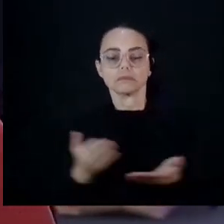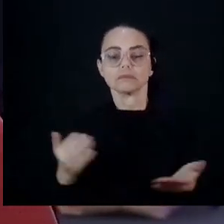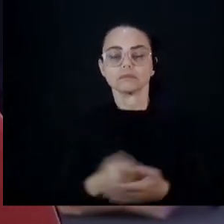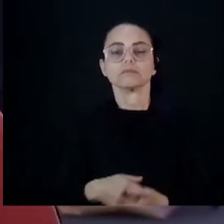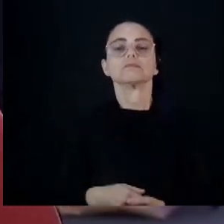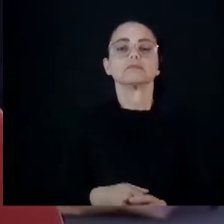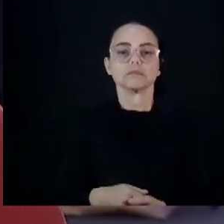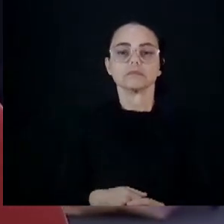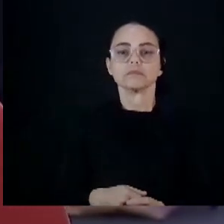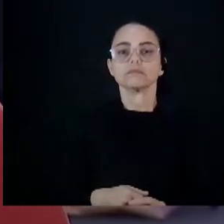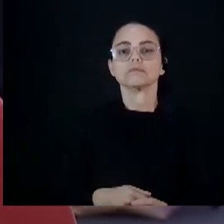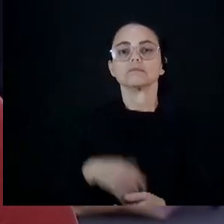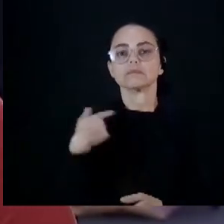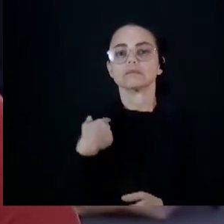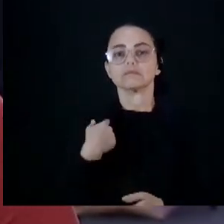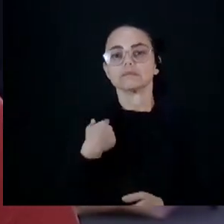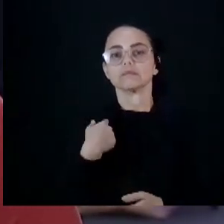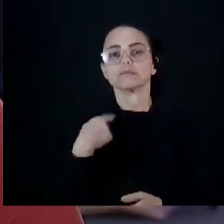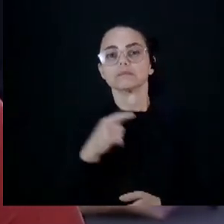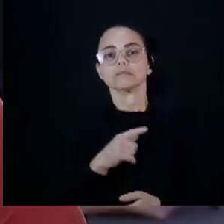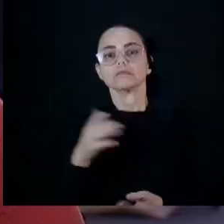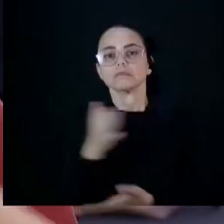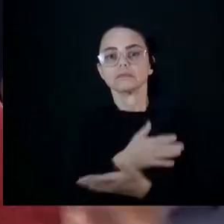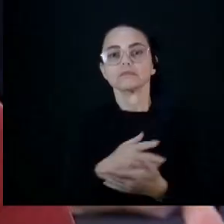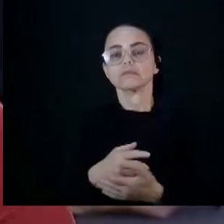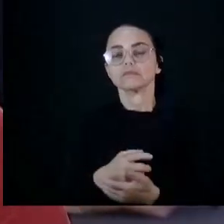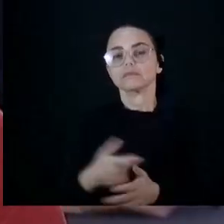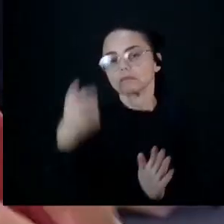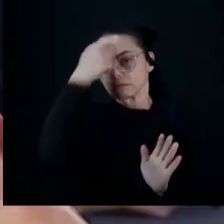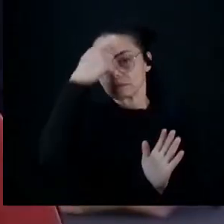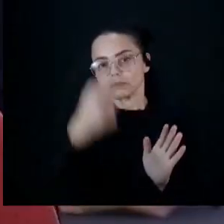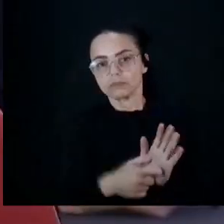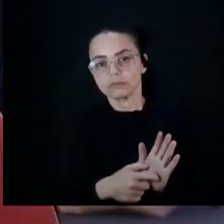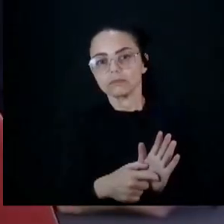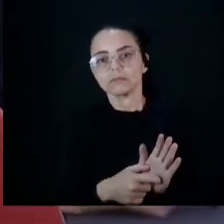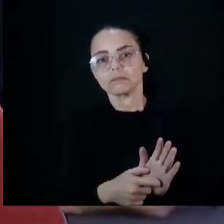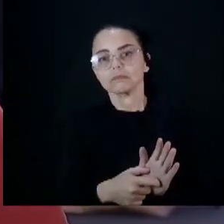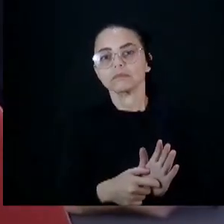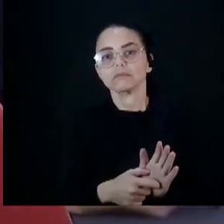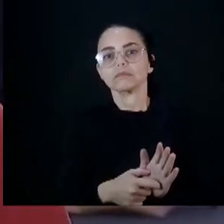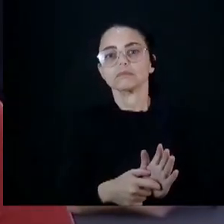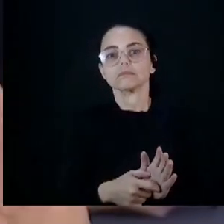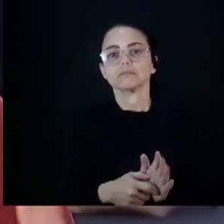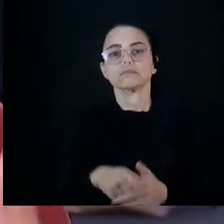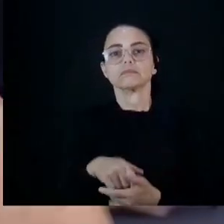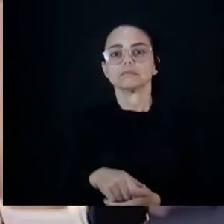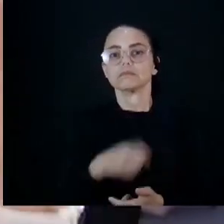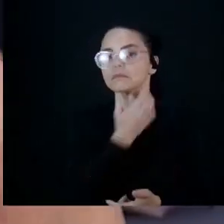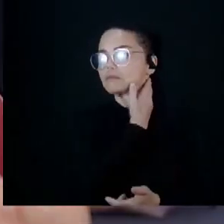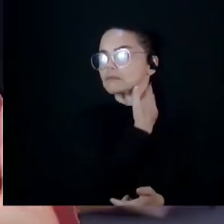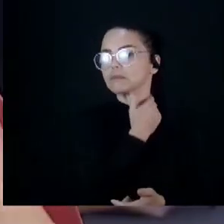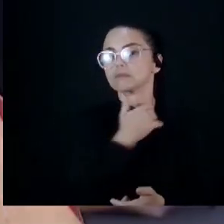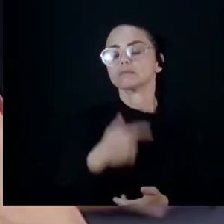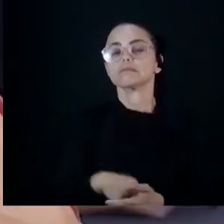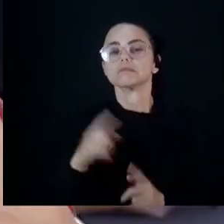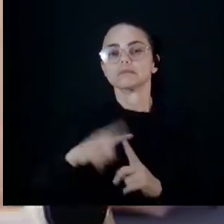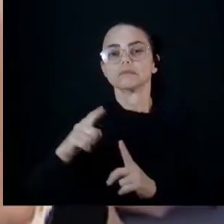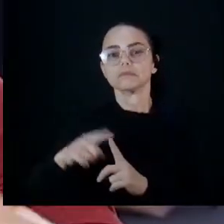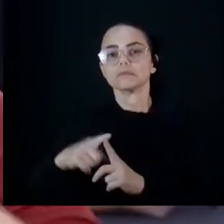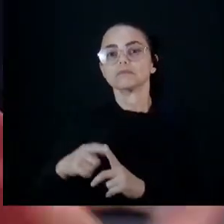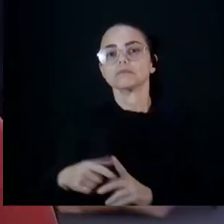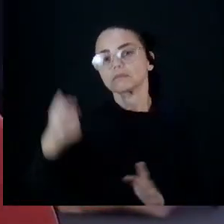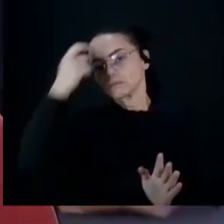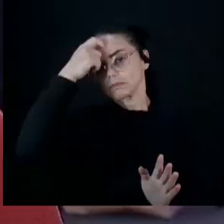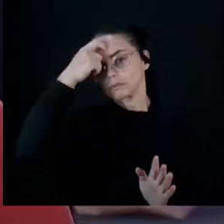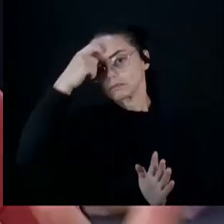de inteligência artificial genérica, que é o tipo de inteligência artificial que